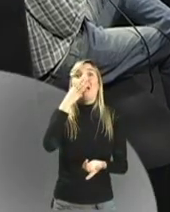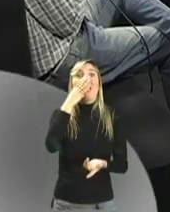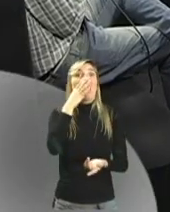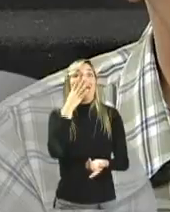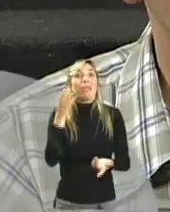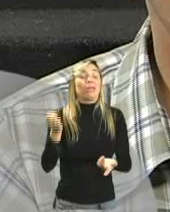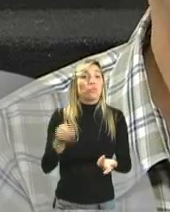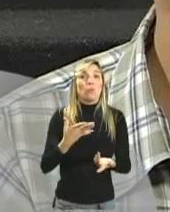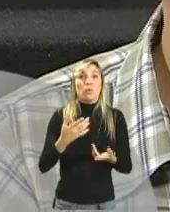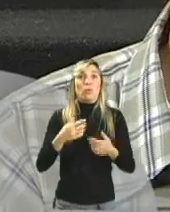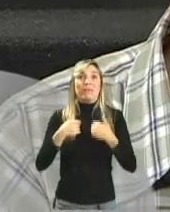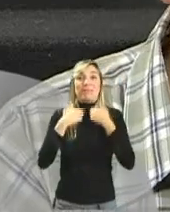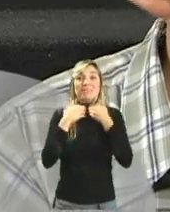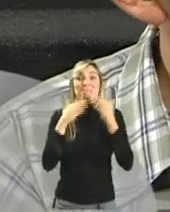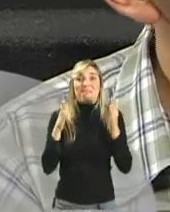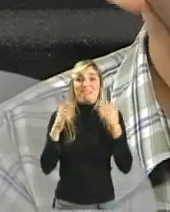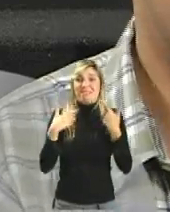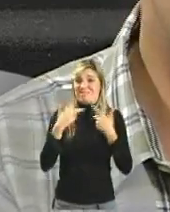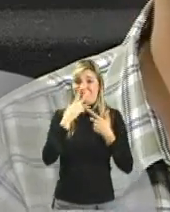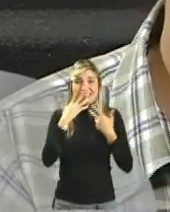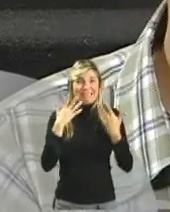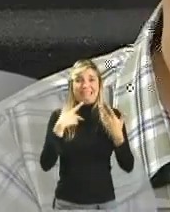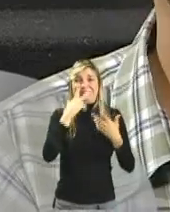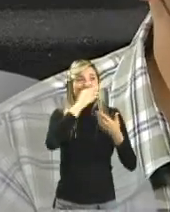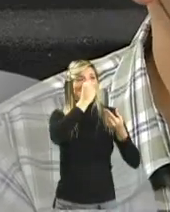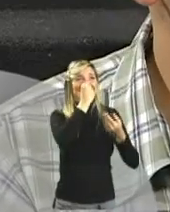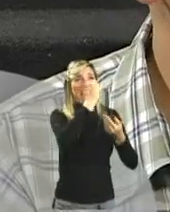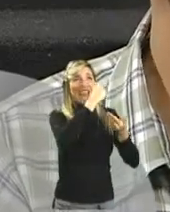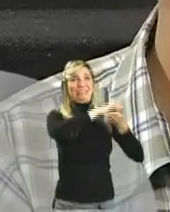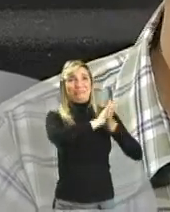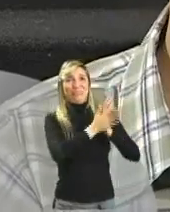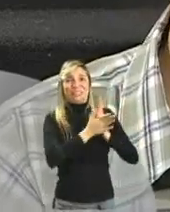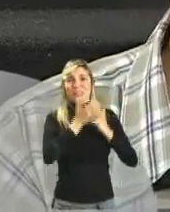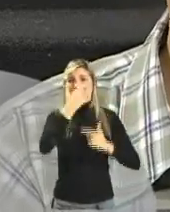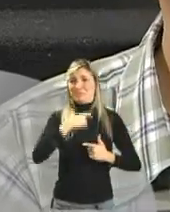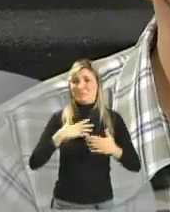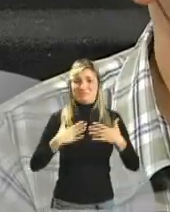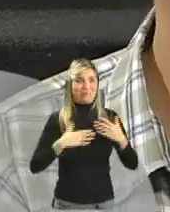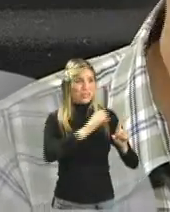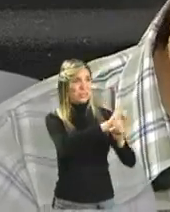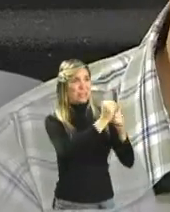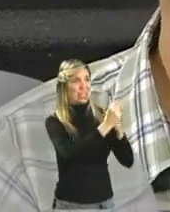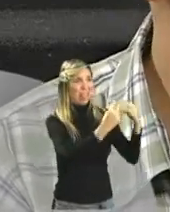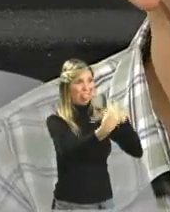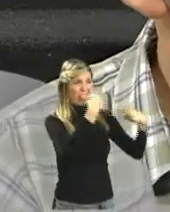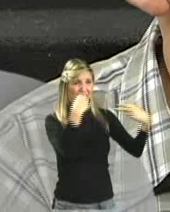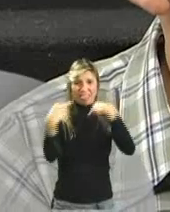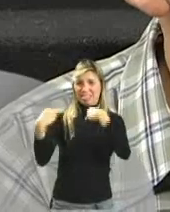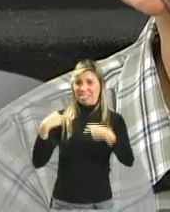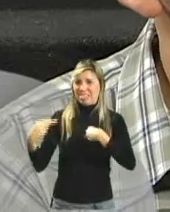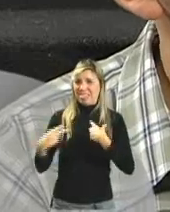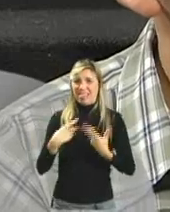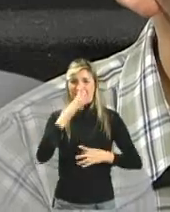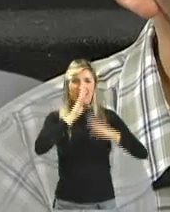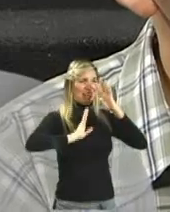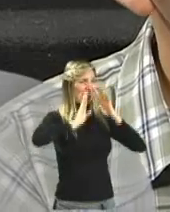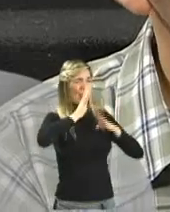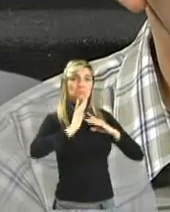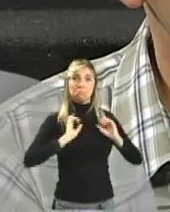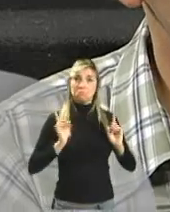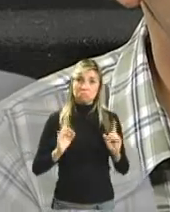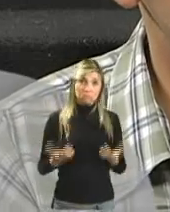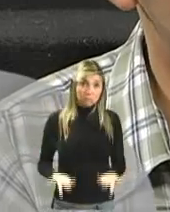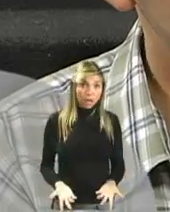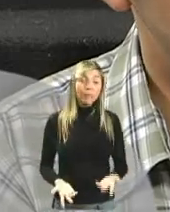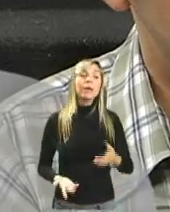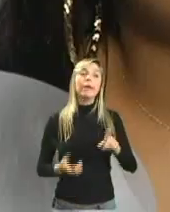um dispositivo novo, uma abertura nova, que tem todo um preconceito, né, individual e da sociedade em relação a